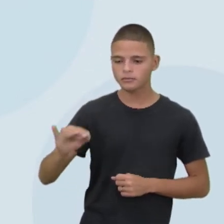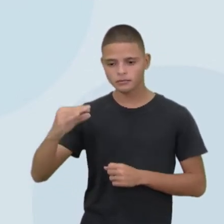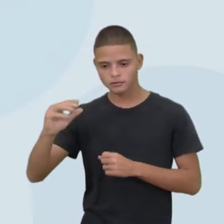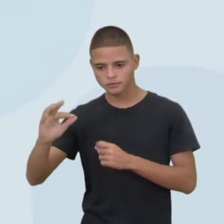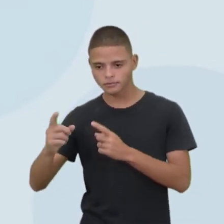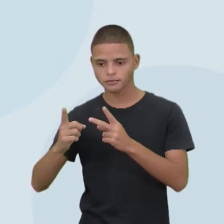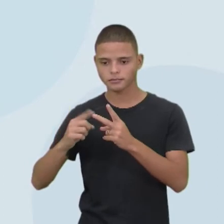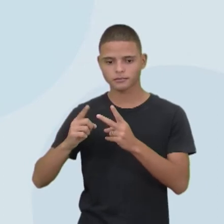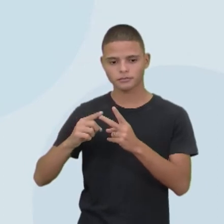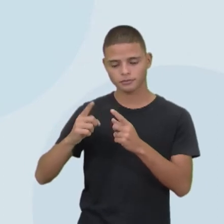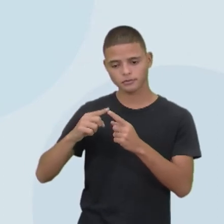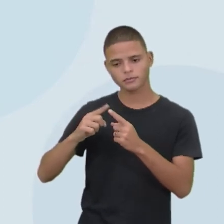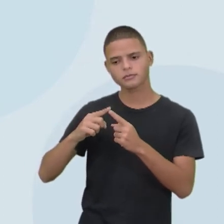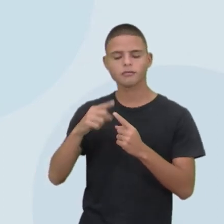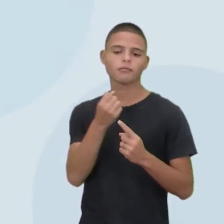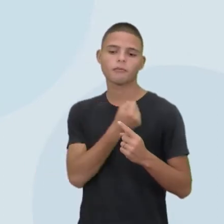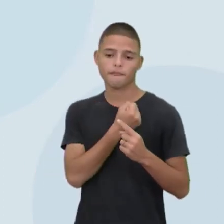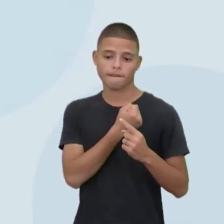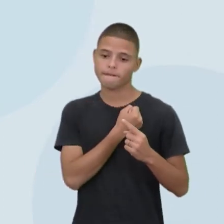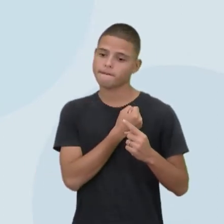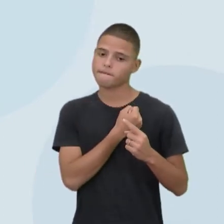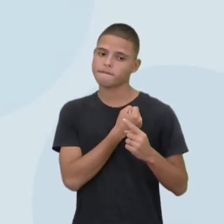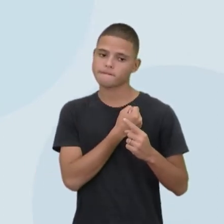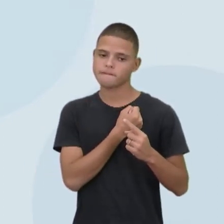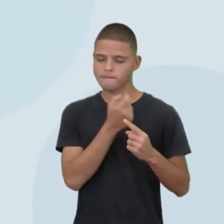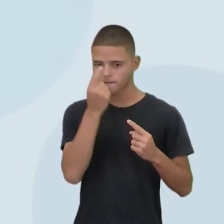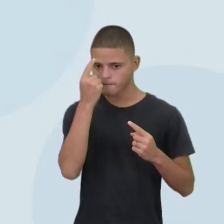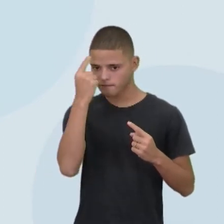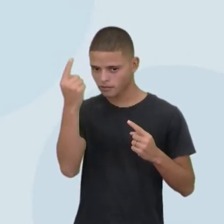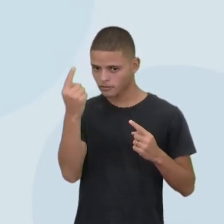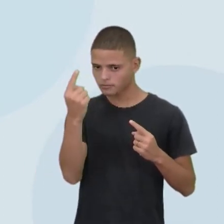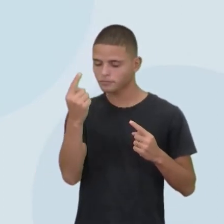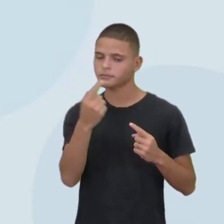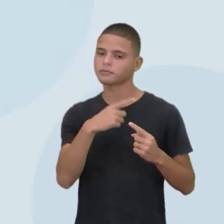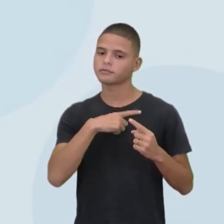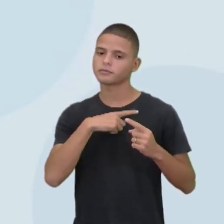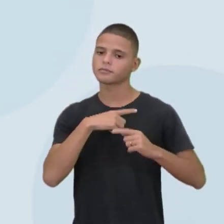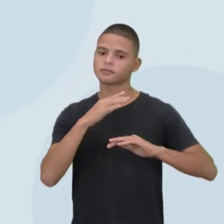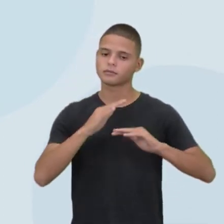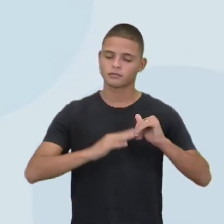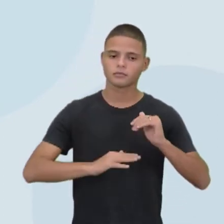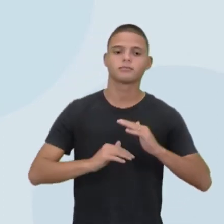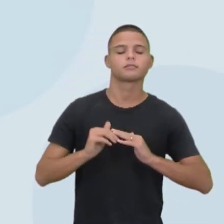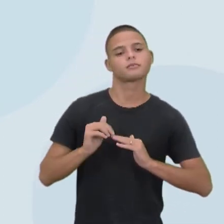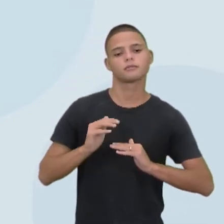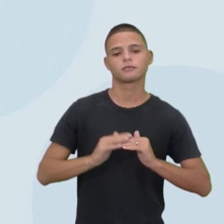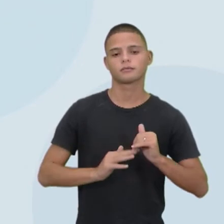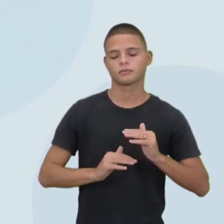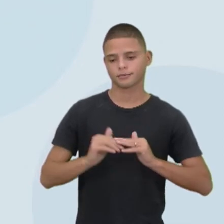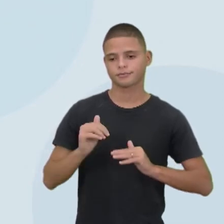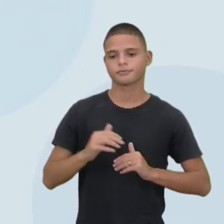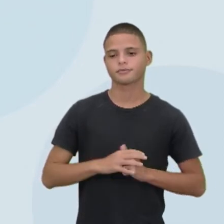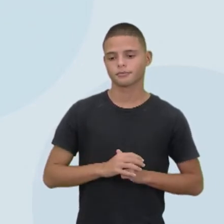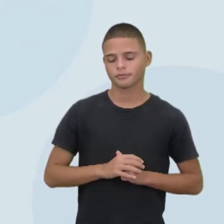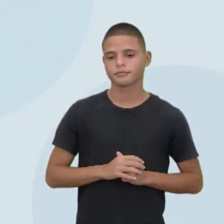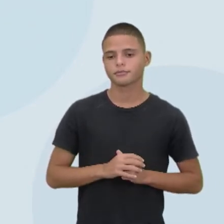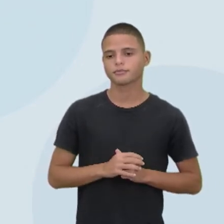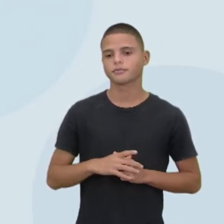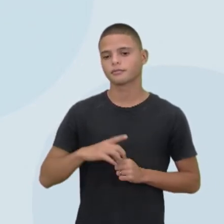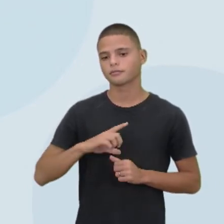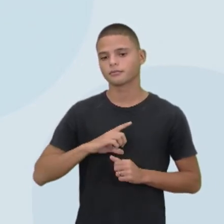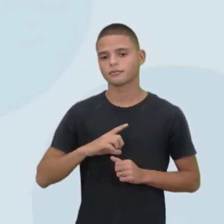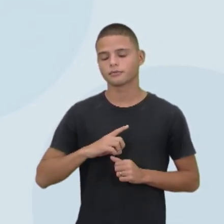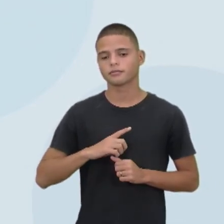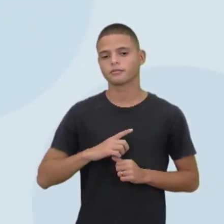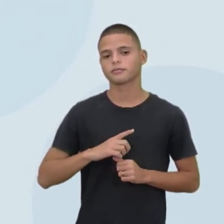valores numéricos. Lembra que a gente falou das qualitativas? Expressam qualidades, não é isso? Tá? Então a gente tinha a